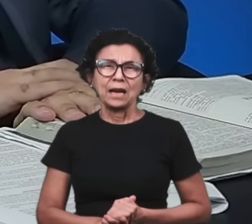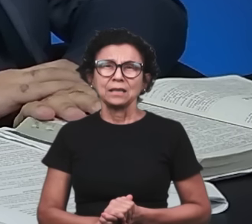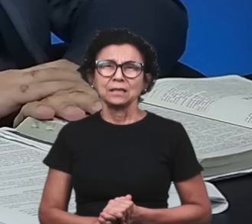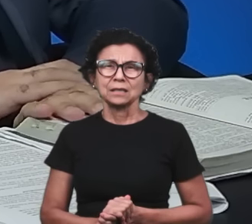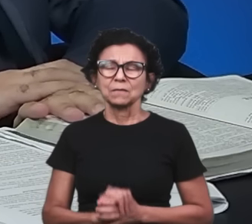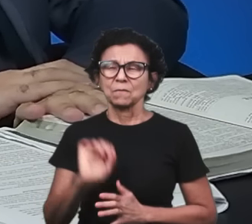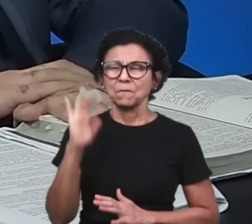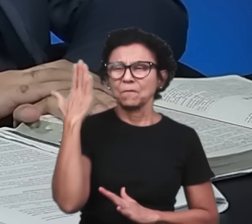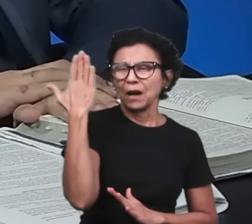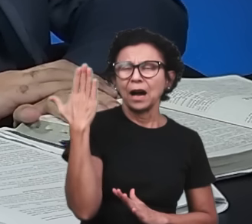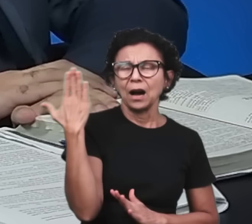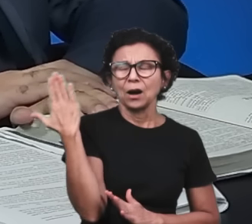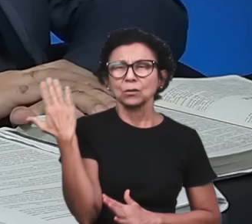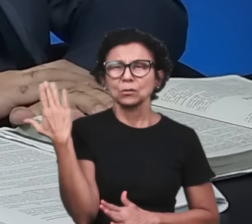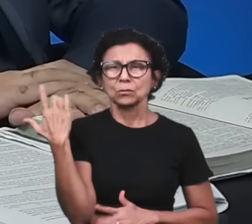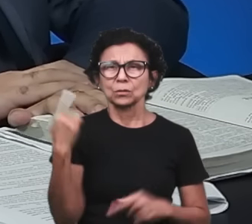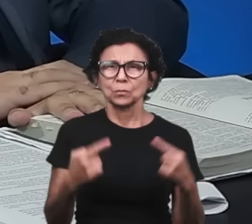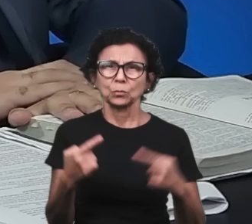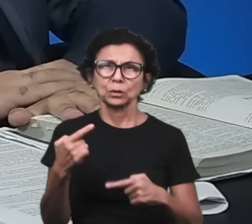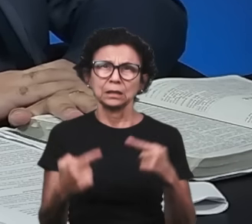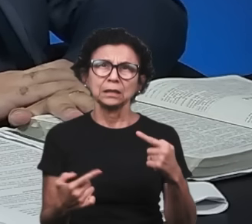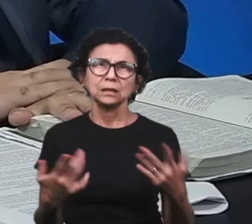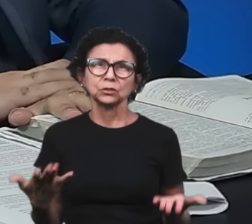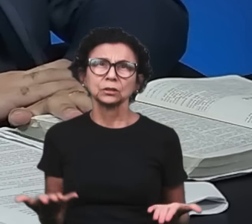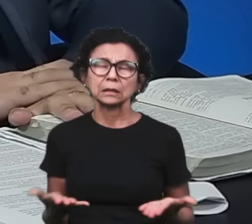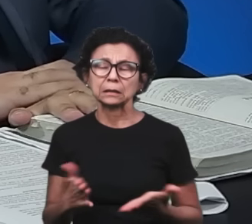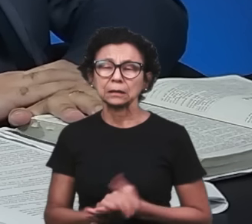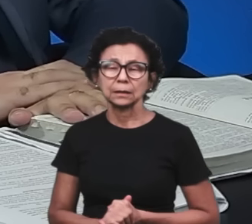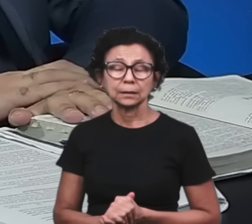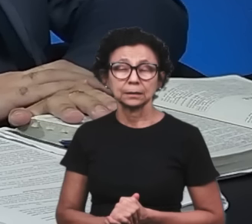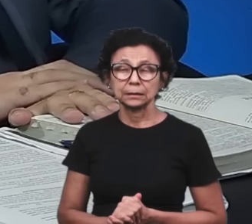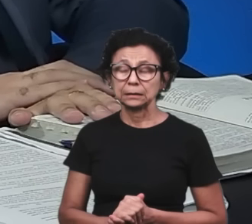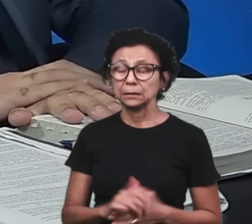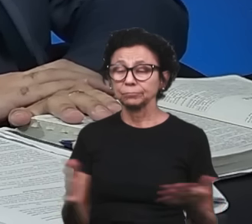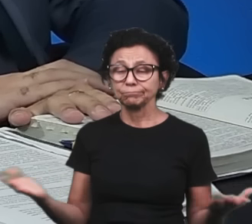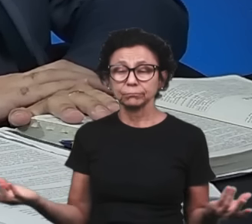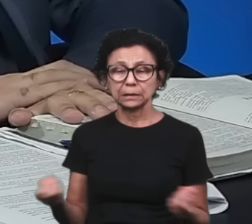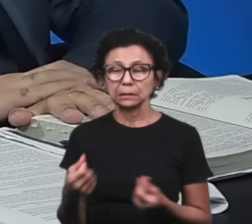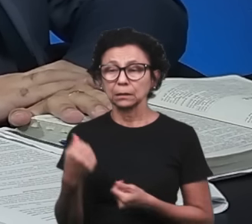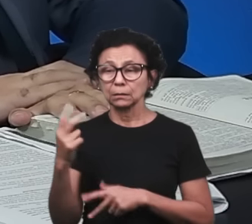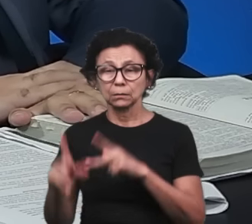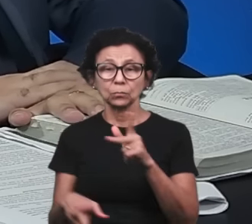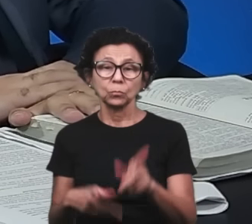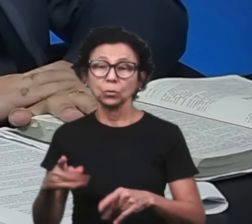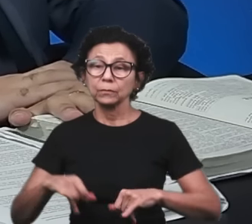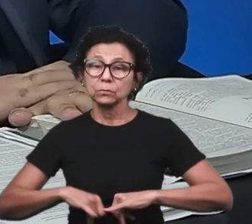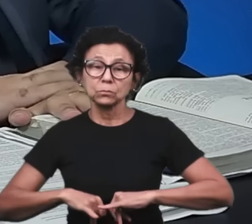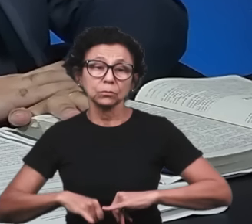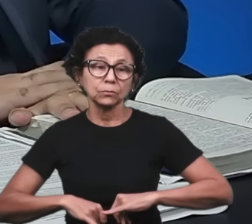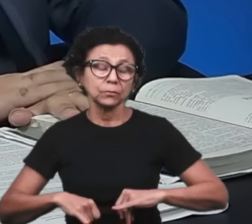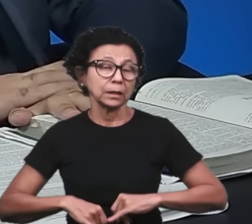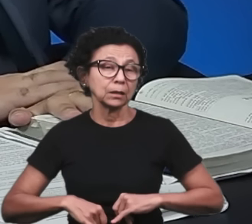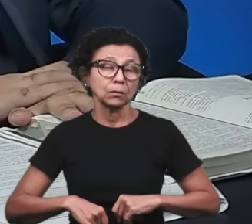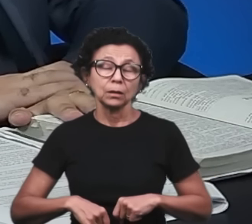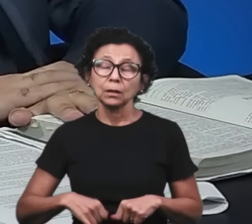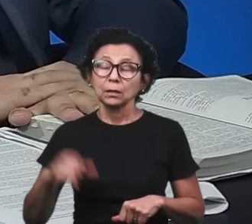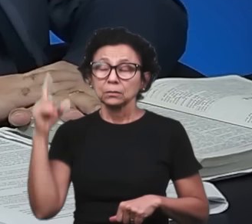aí, transtornando o conselho, e aquilo estava trazendo um grande prejuízo, o povo não estava aguentando